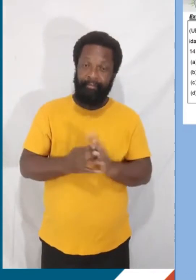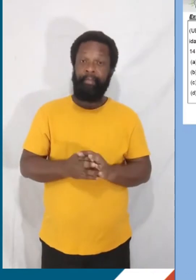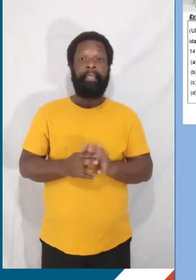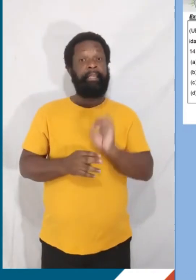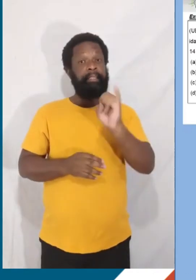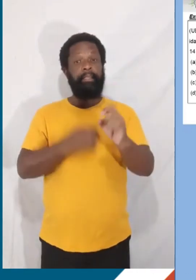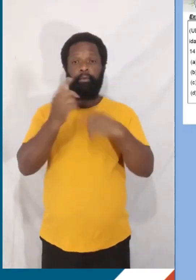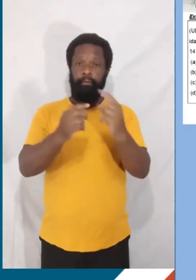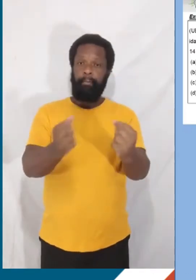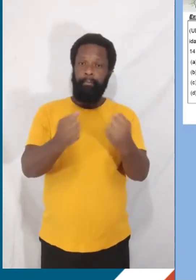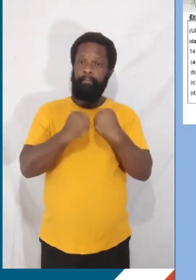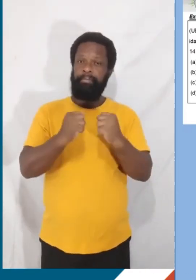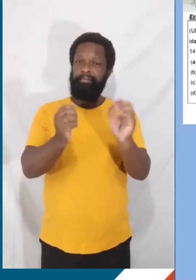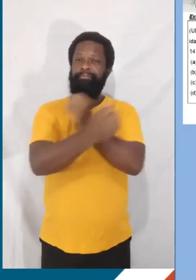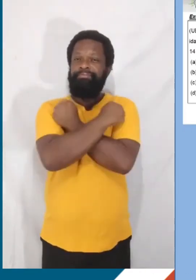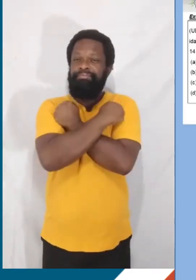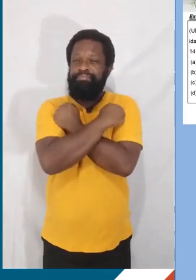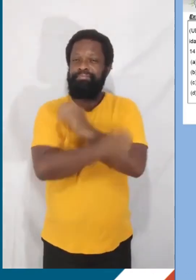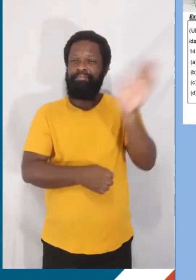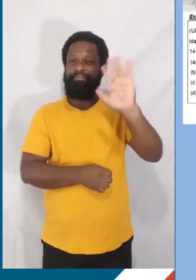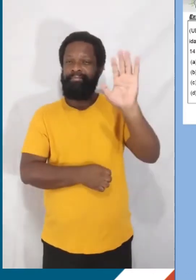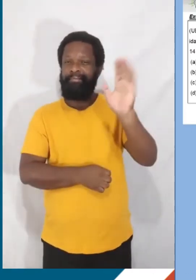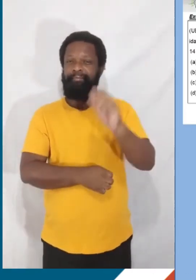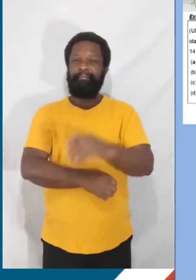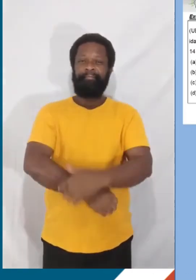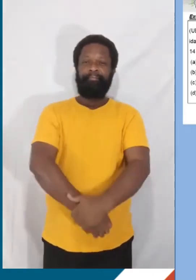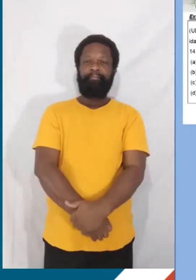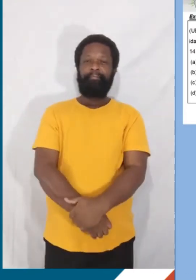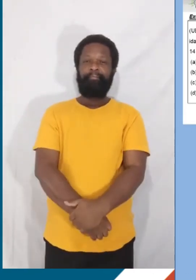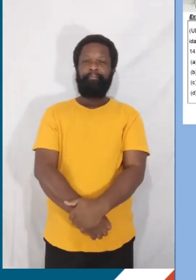obrigado, tá bom? E qualquer coisa, estamos aí, gente. Um grande abraço e tchau, tchau.